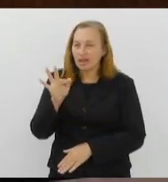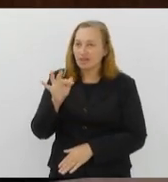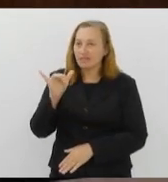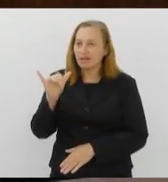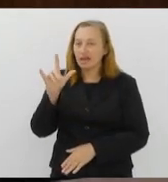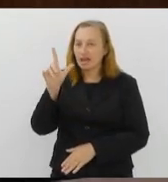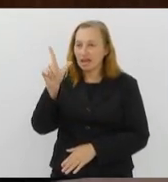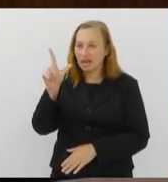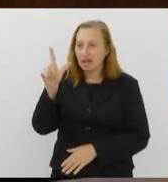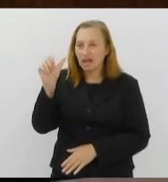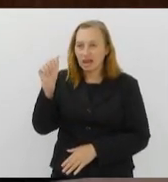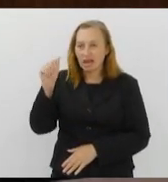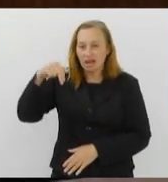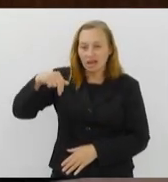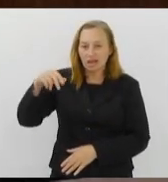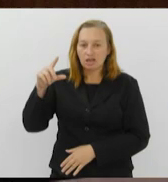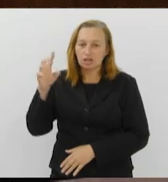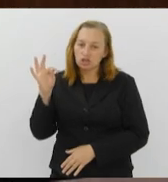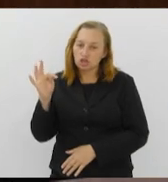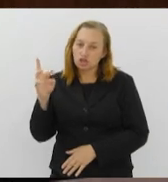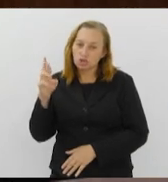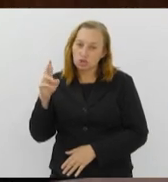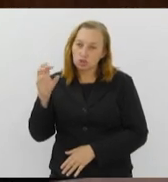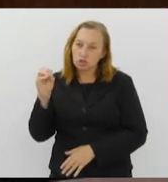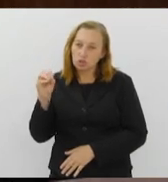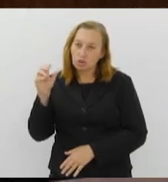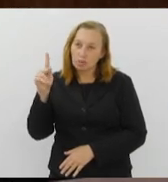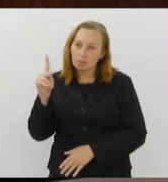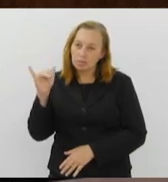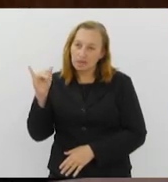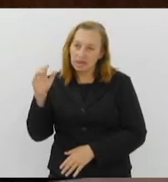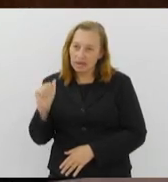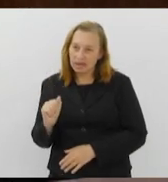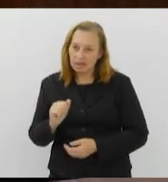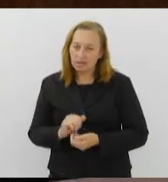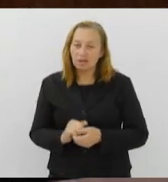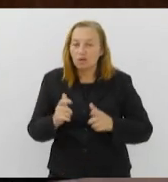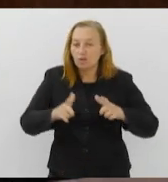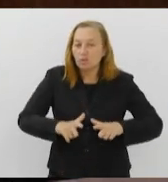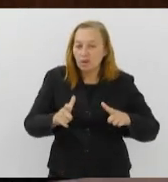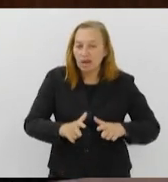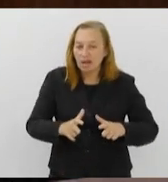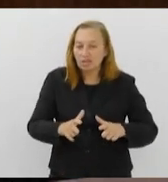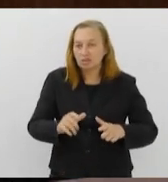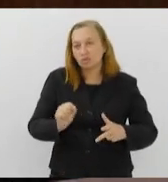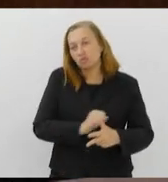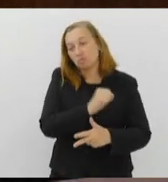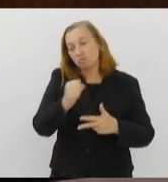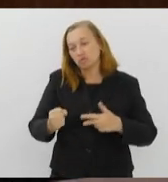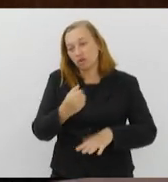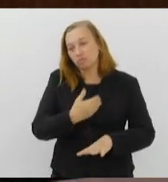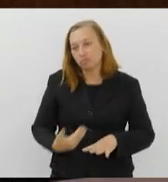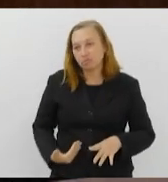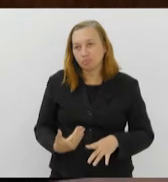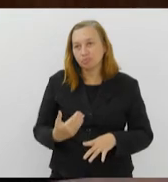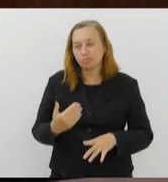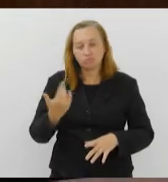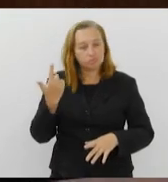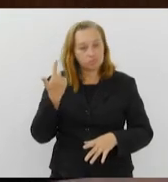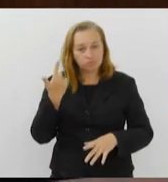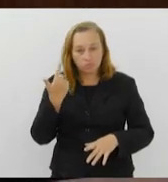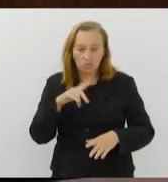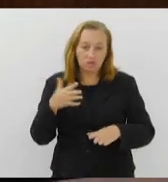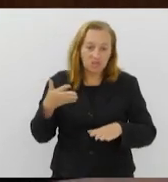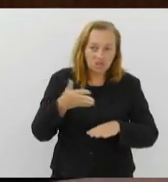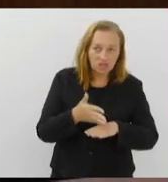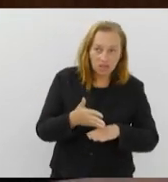excelência aonde o poder público, na maioria das vezes, não alcança. Os seus gestores são,